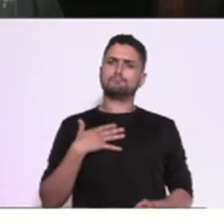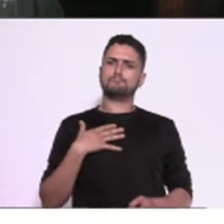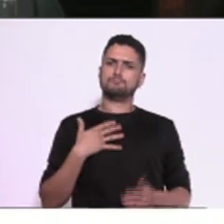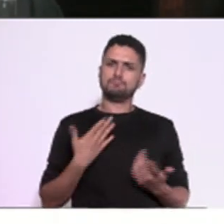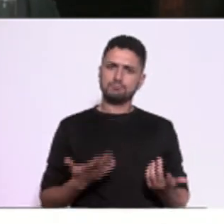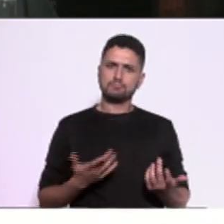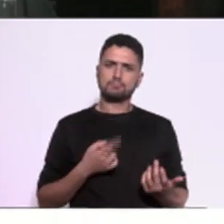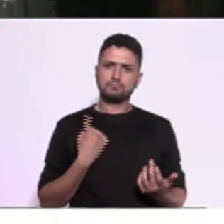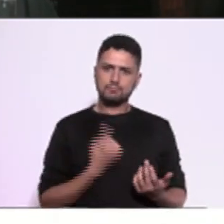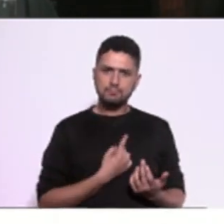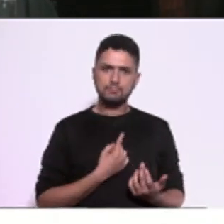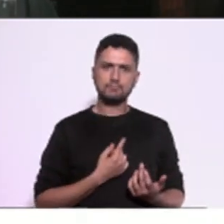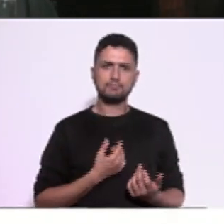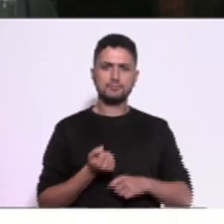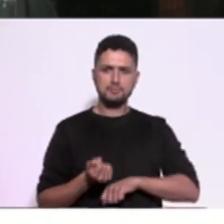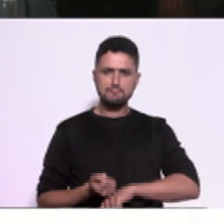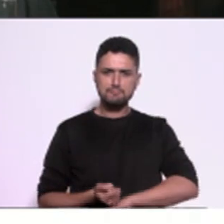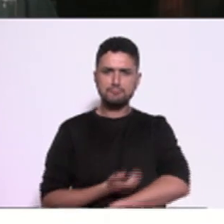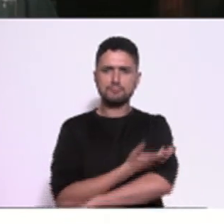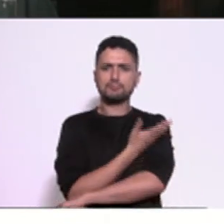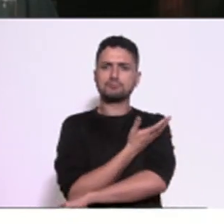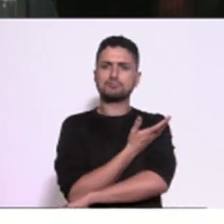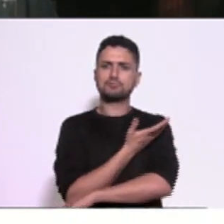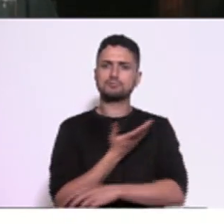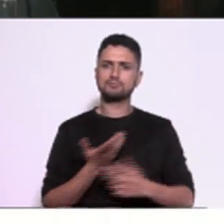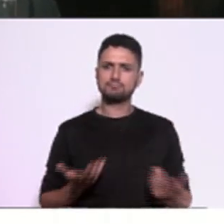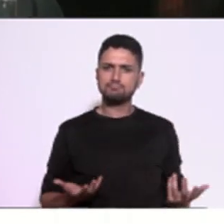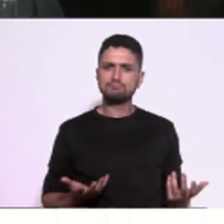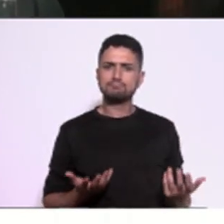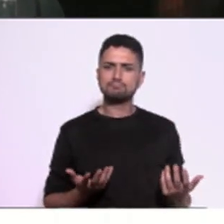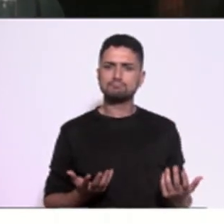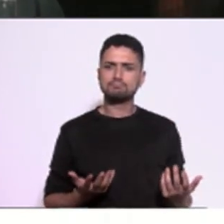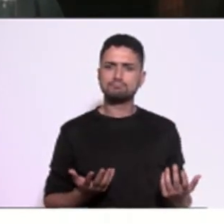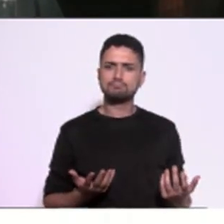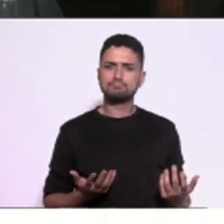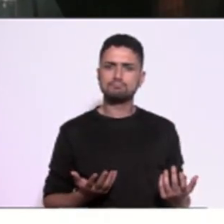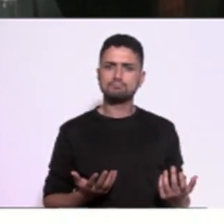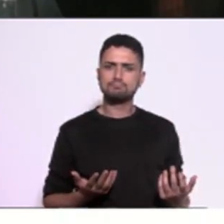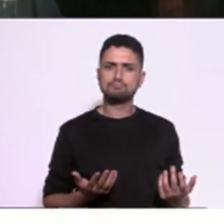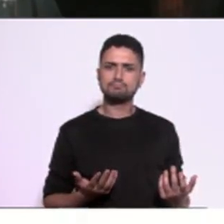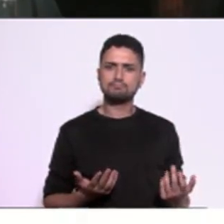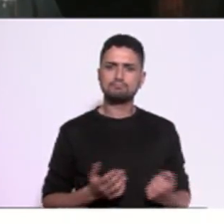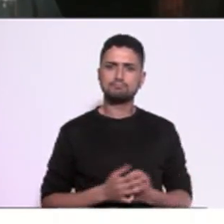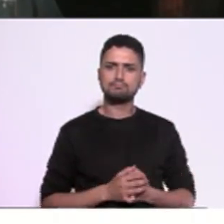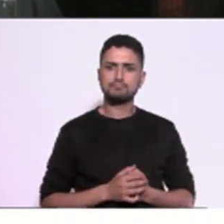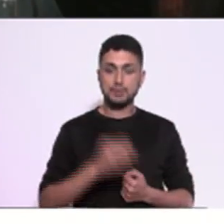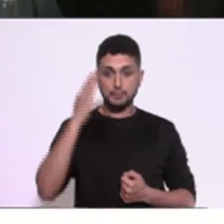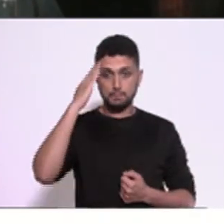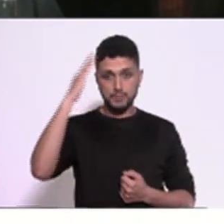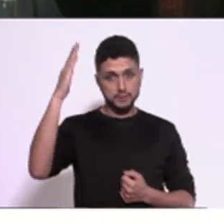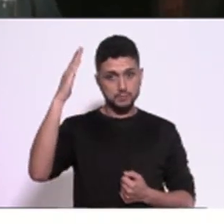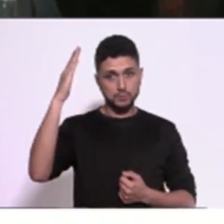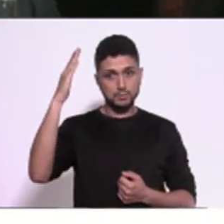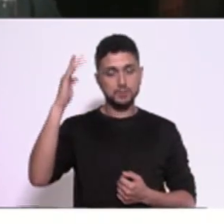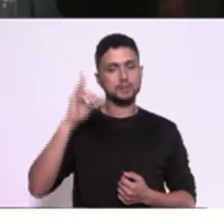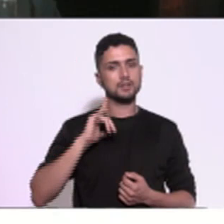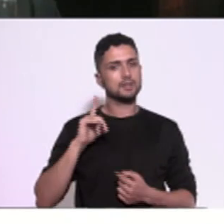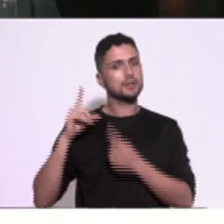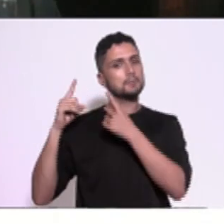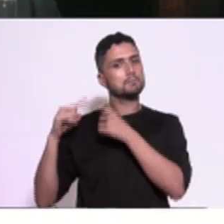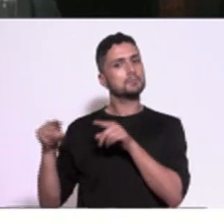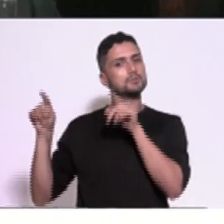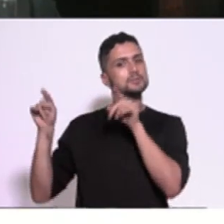que tanto nos emociona, né? Principalmente quando se toca o hino